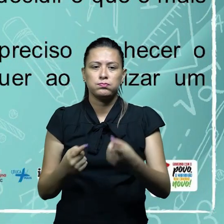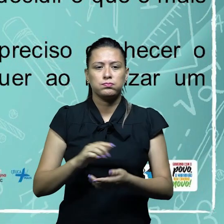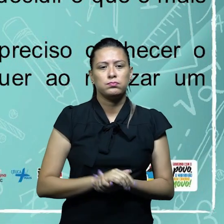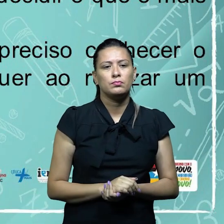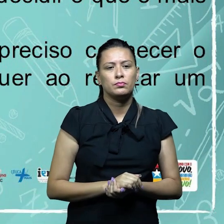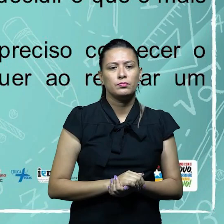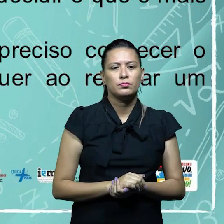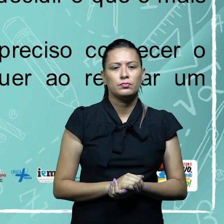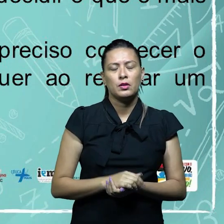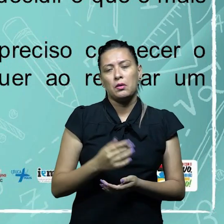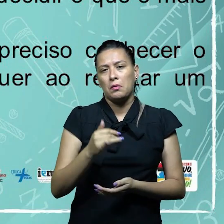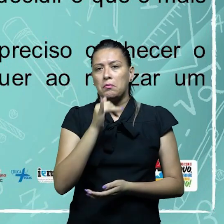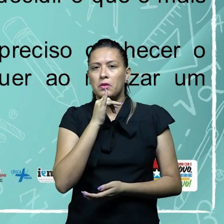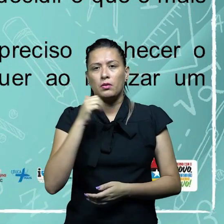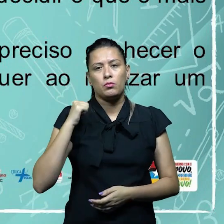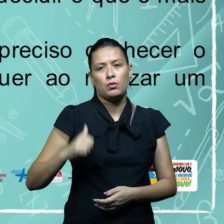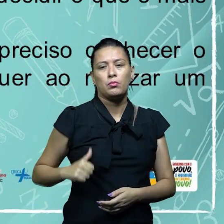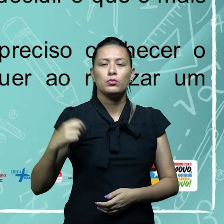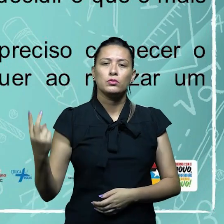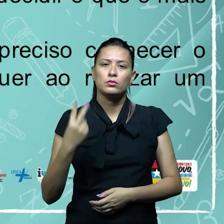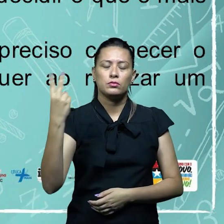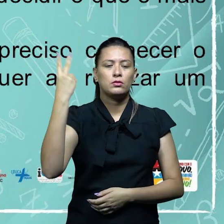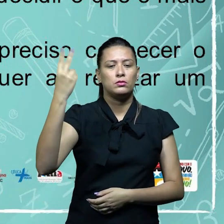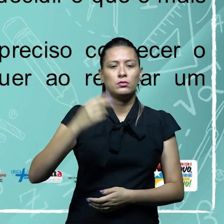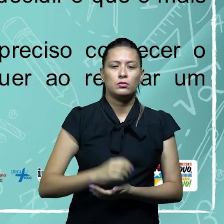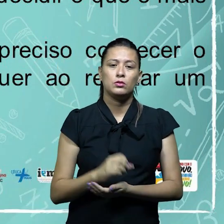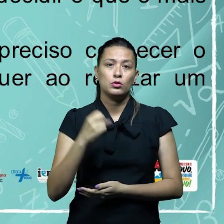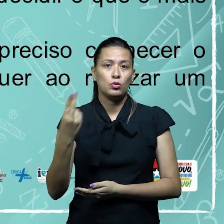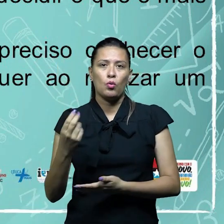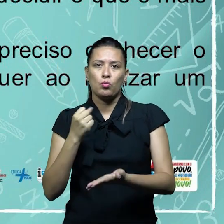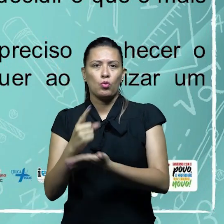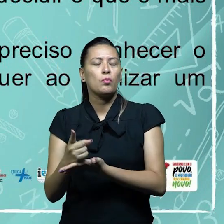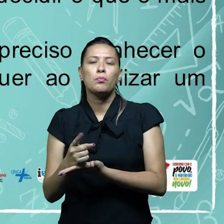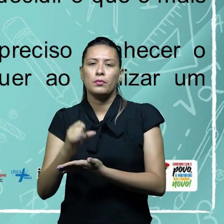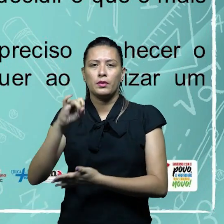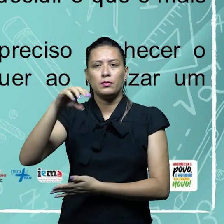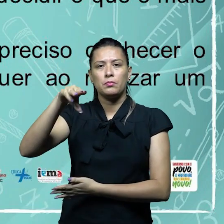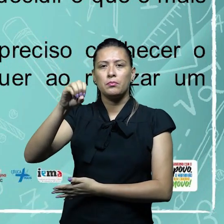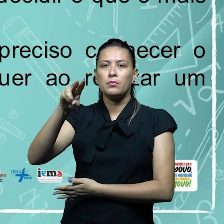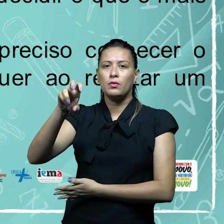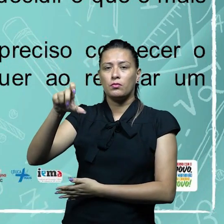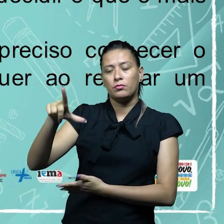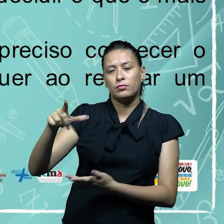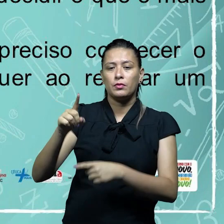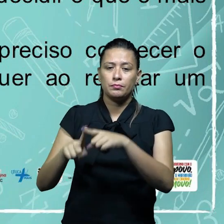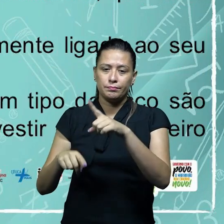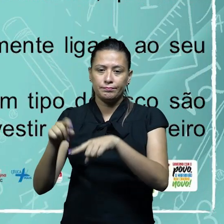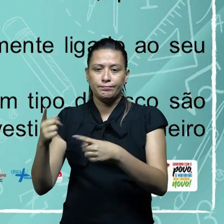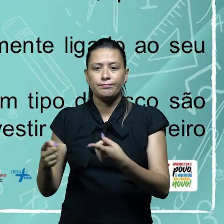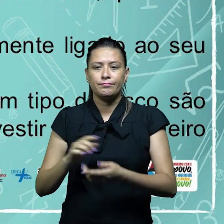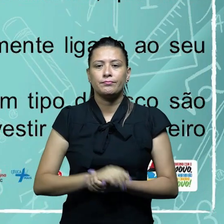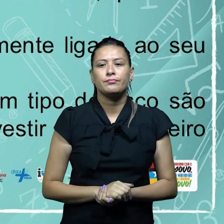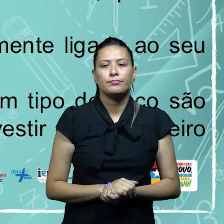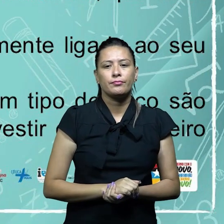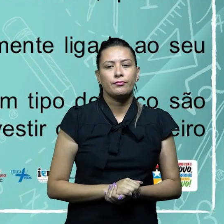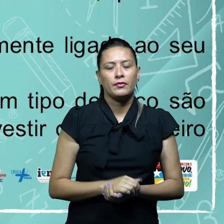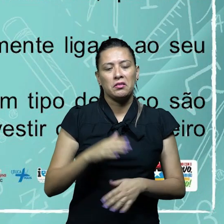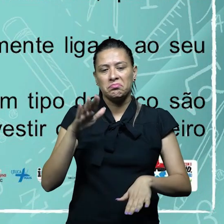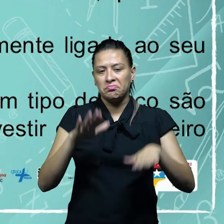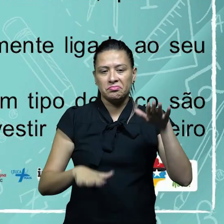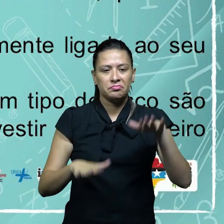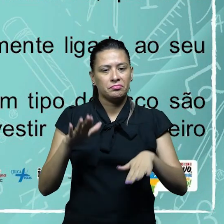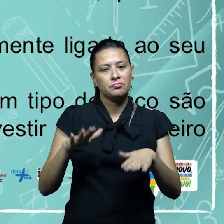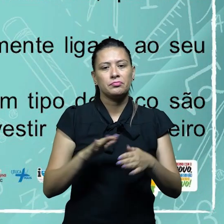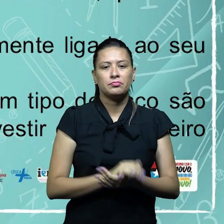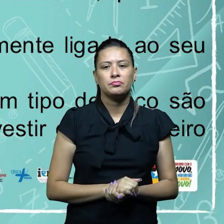independente de onde eu faça esse investimento, precisa levar em consideração o que o mercado chama de tríade de investimentos, ok? Trata-se de uma relação entre